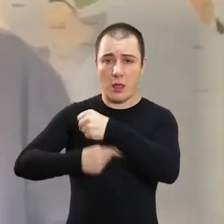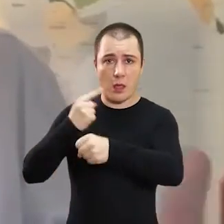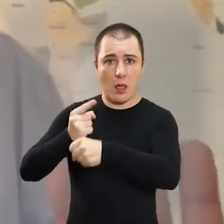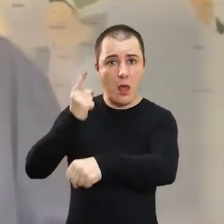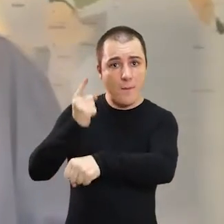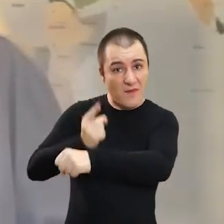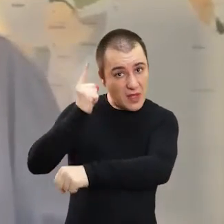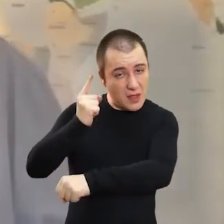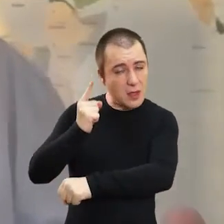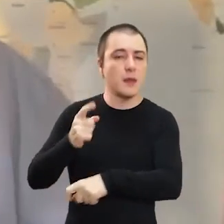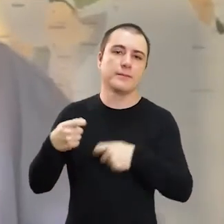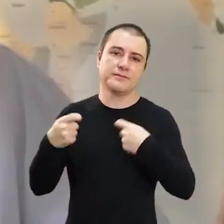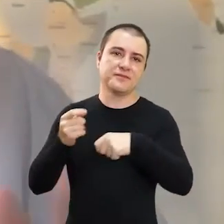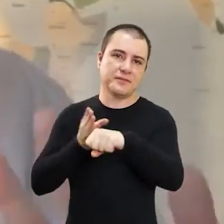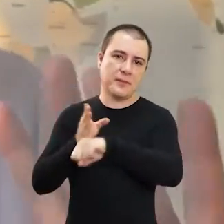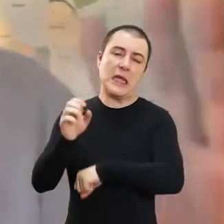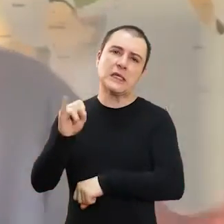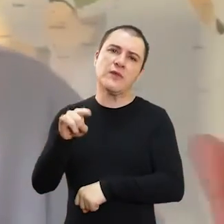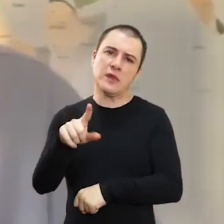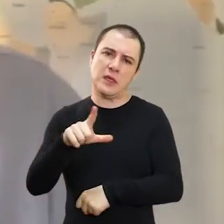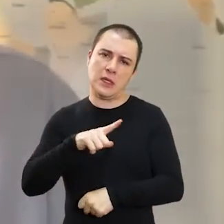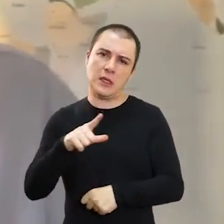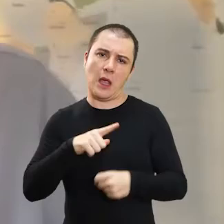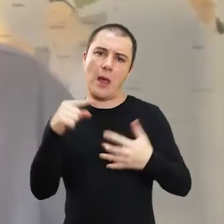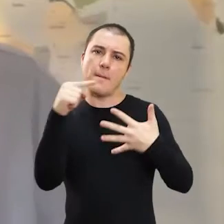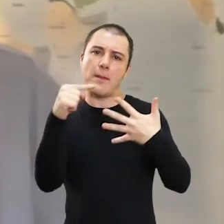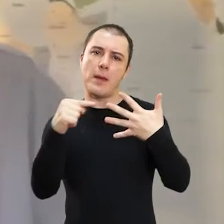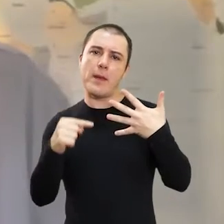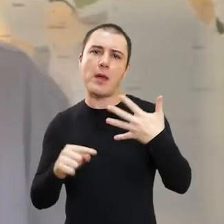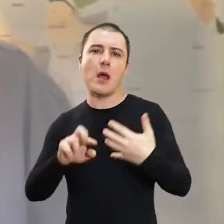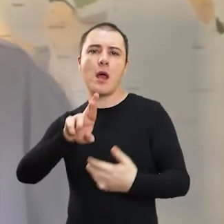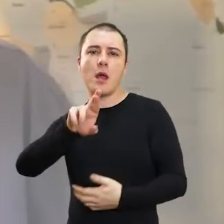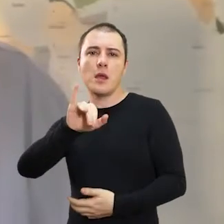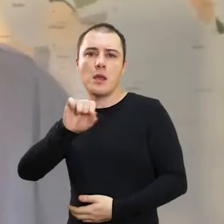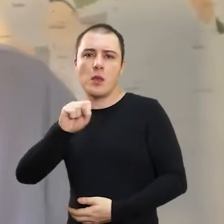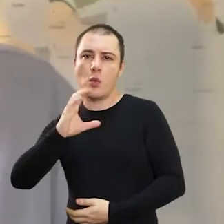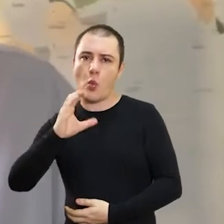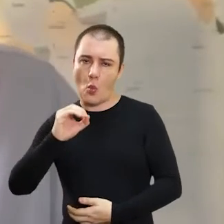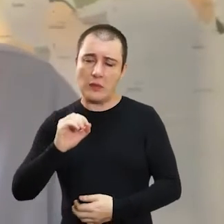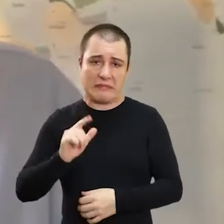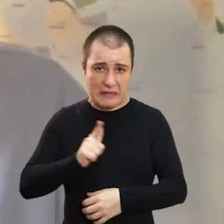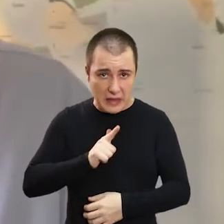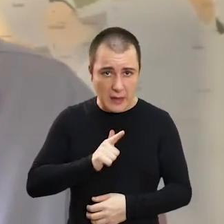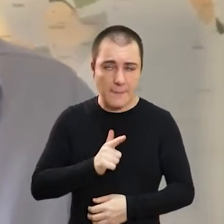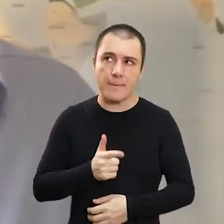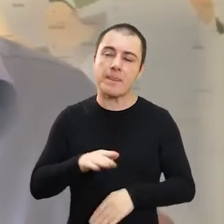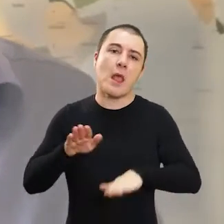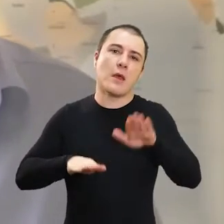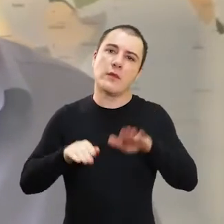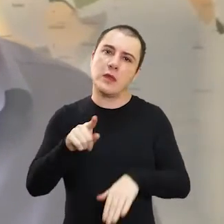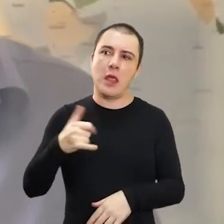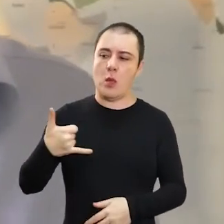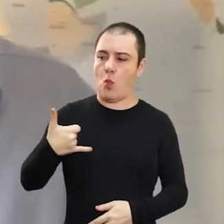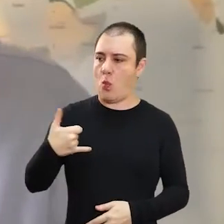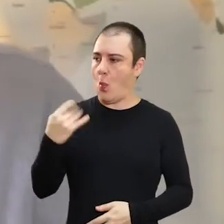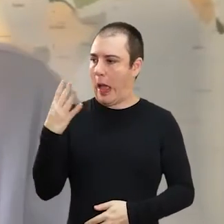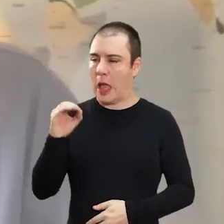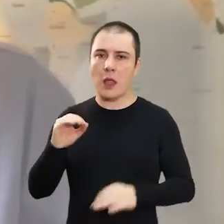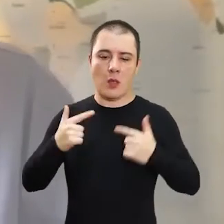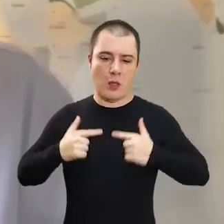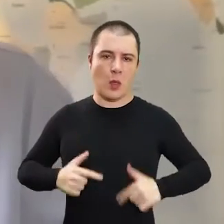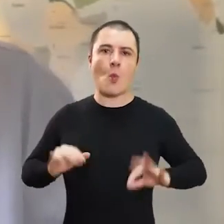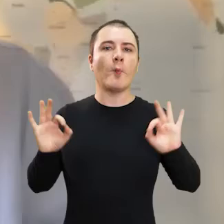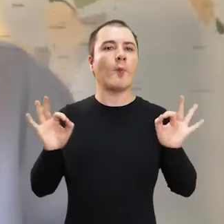ano, né? É lógico se você tem esses fatores de risco, né? Porque às vezes você não tem com 40, mas você pode